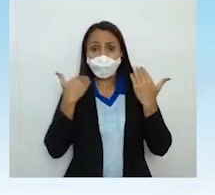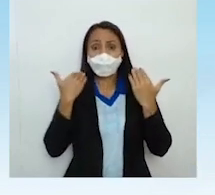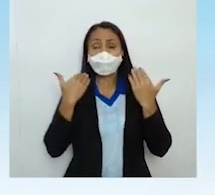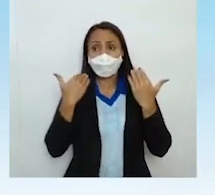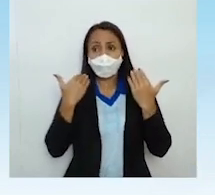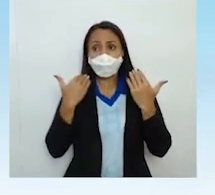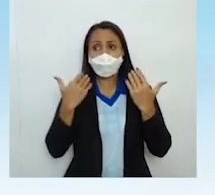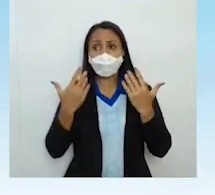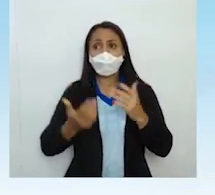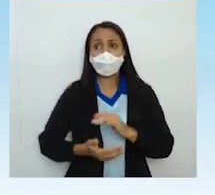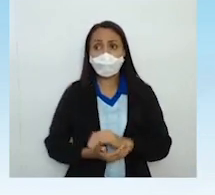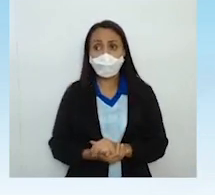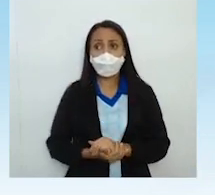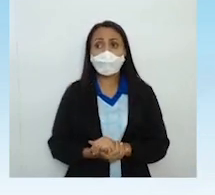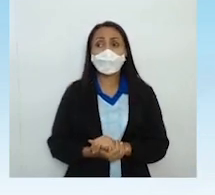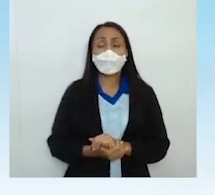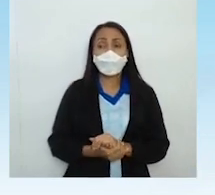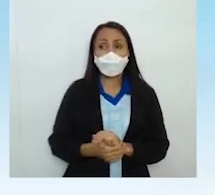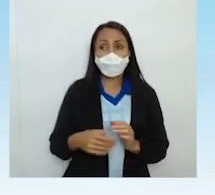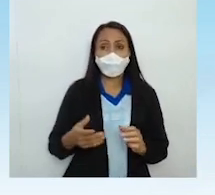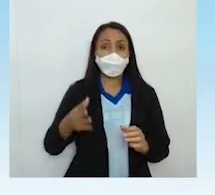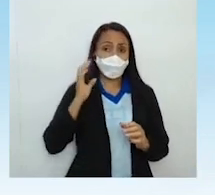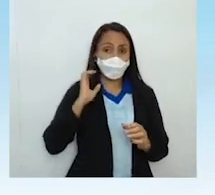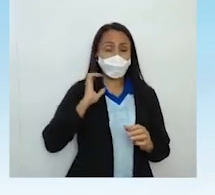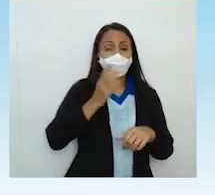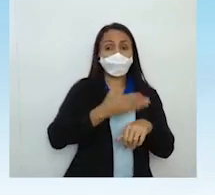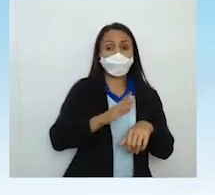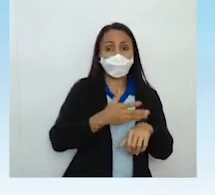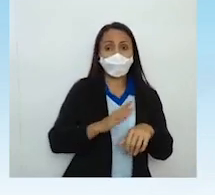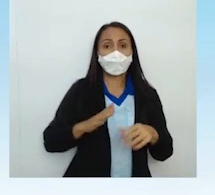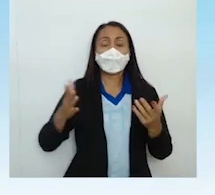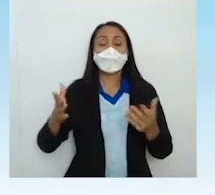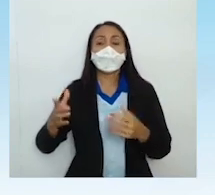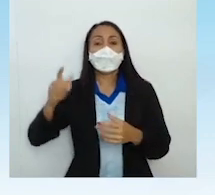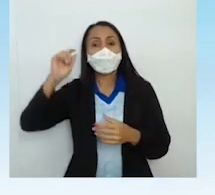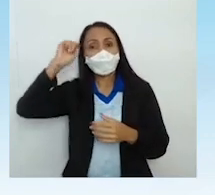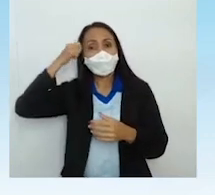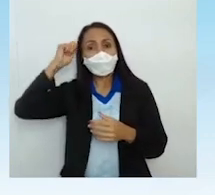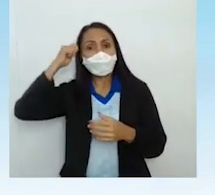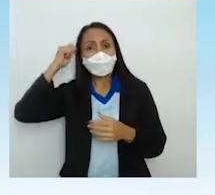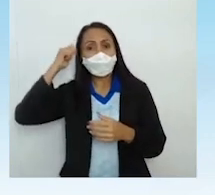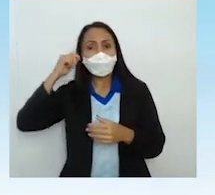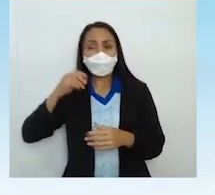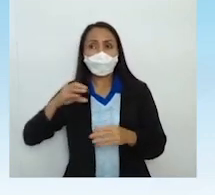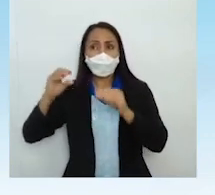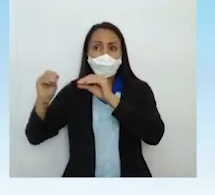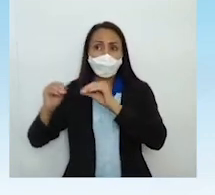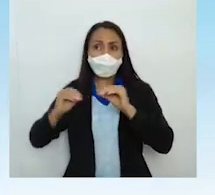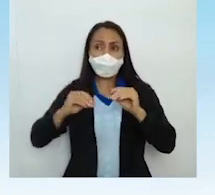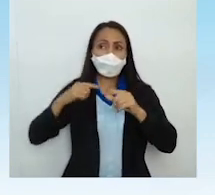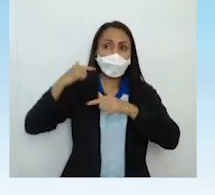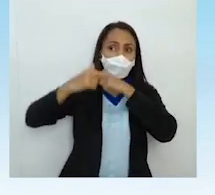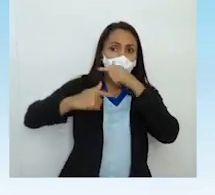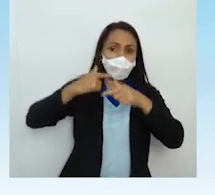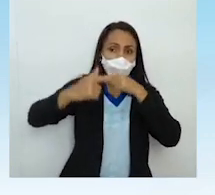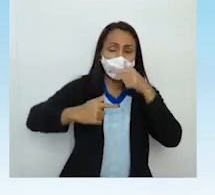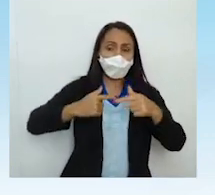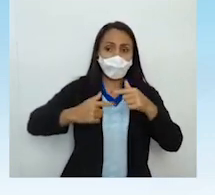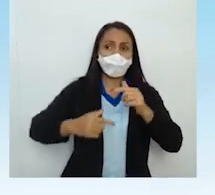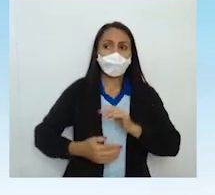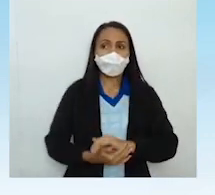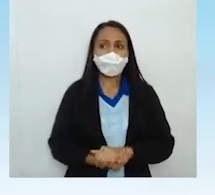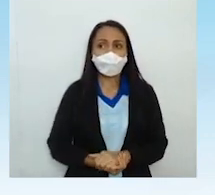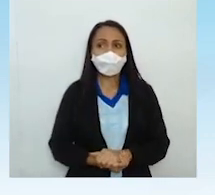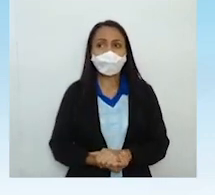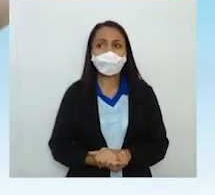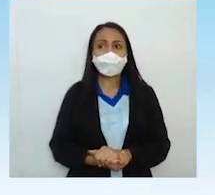Os ricos, os brancos, eles morriam, e os escravos eram passados para os herdeiros, né? Eram bem mesmo. Como era